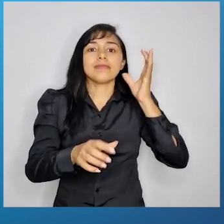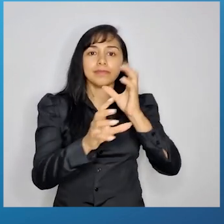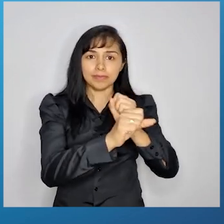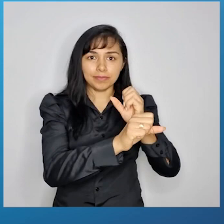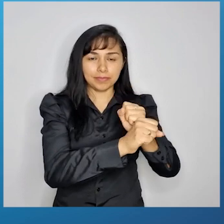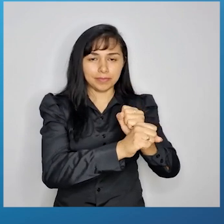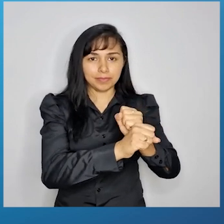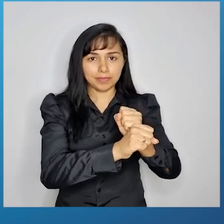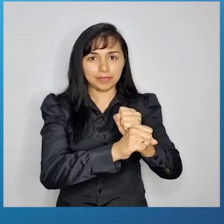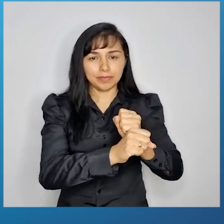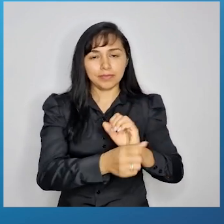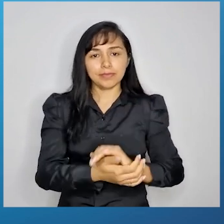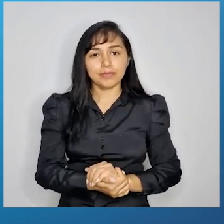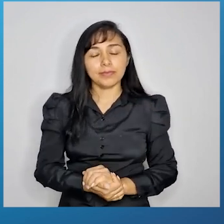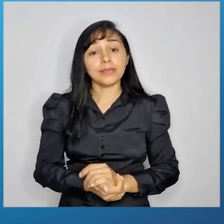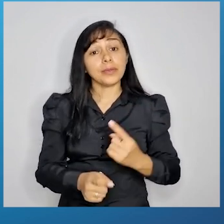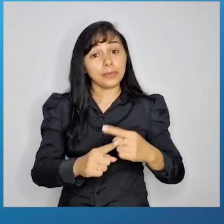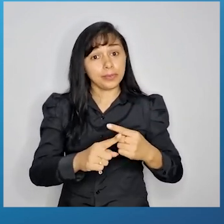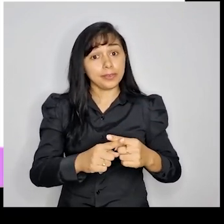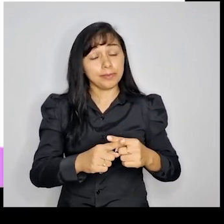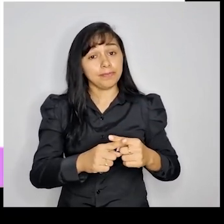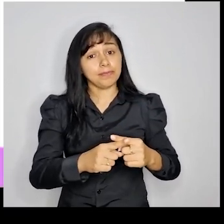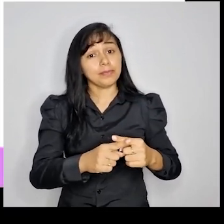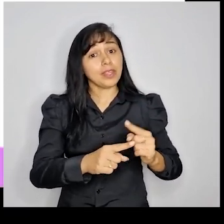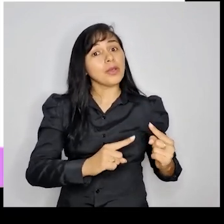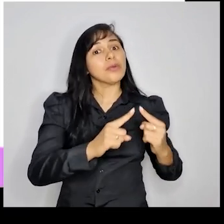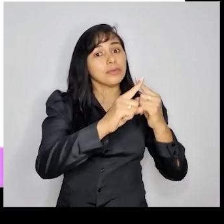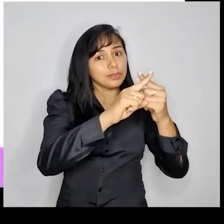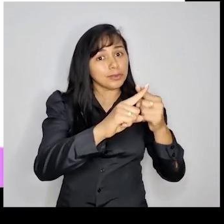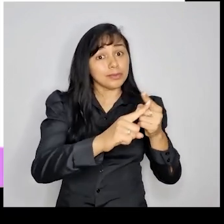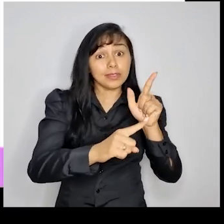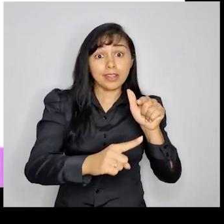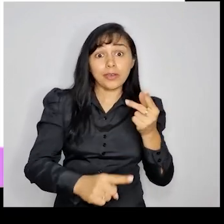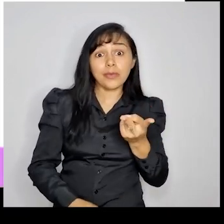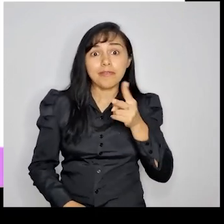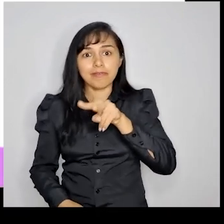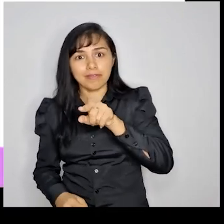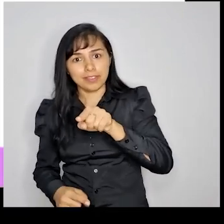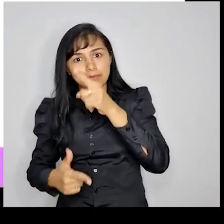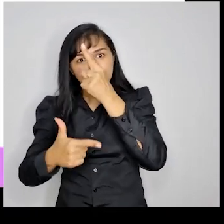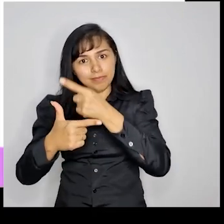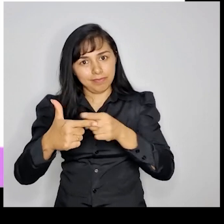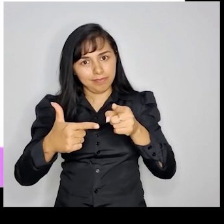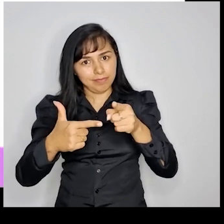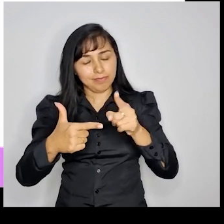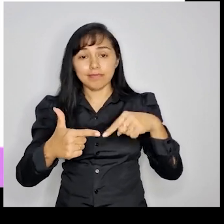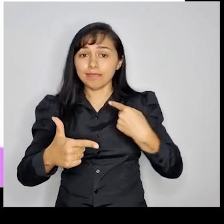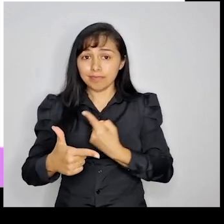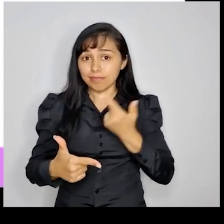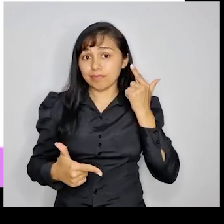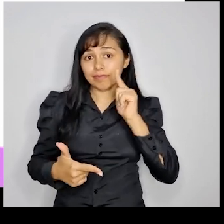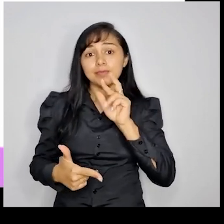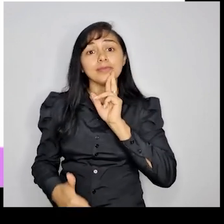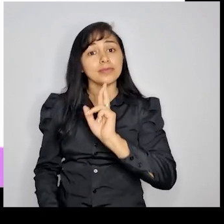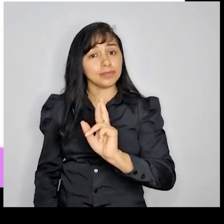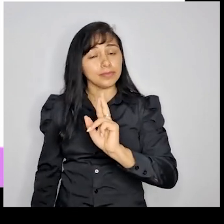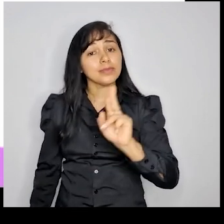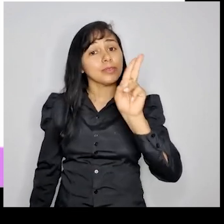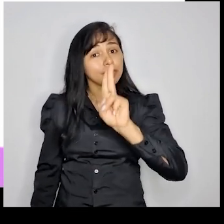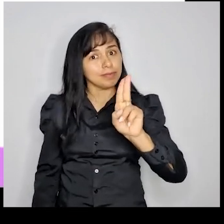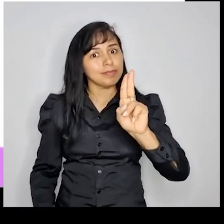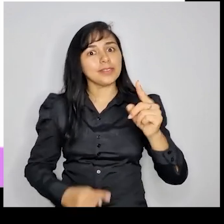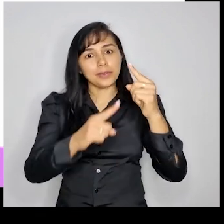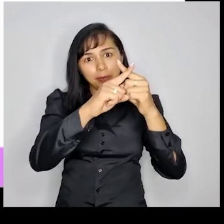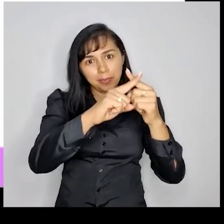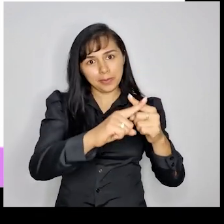o nosso cálculo. A multiplicação é a operação inversa da divisão. Então, aqui nós conseguimos